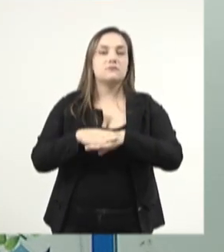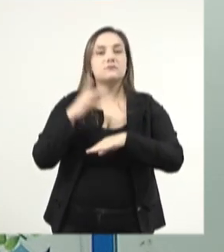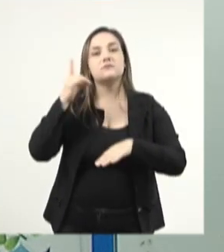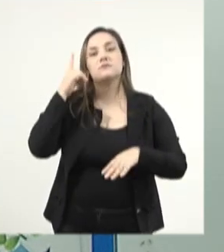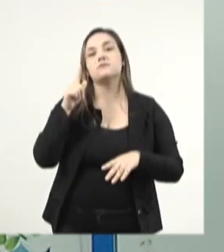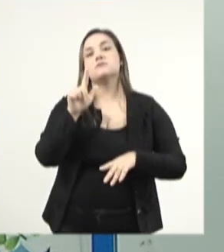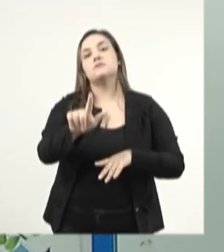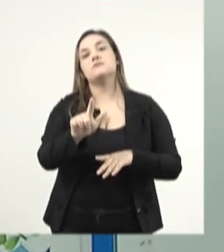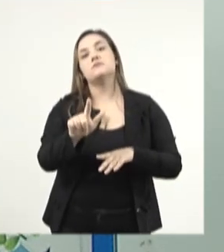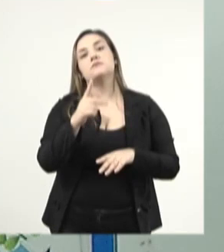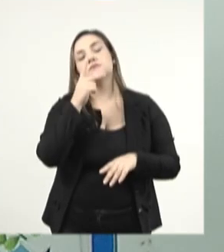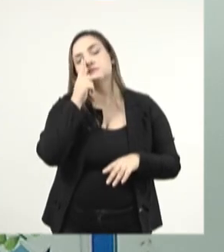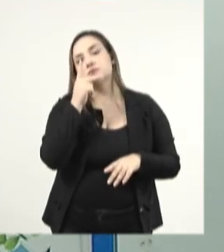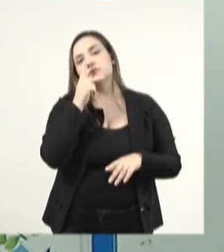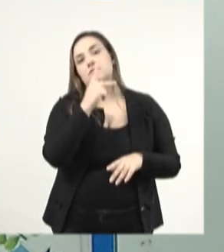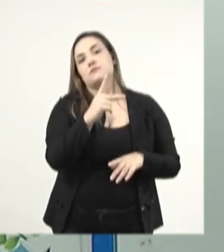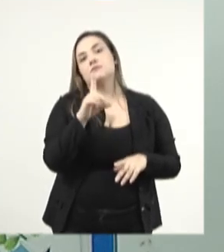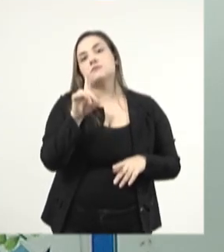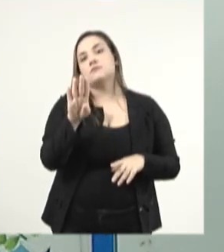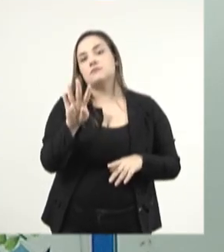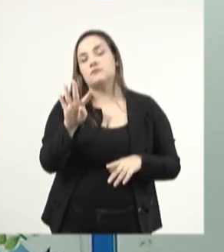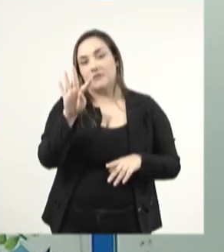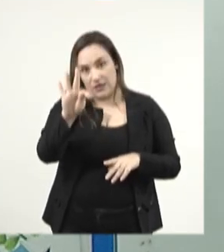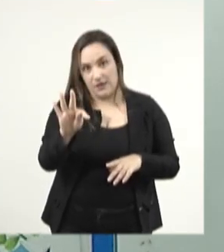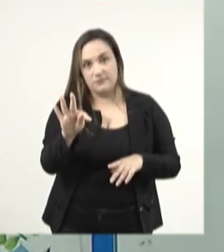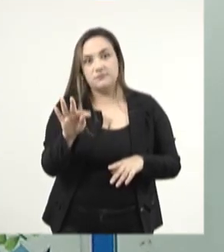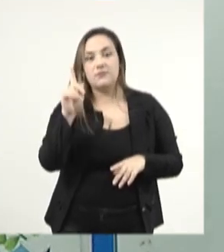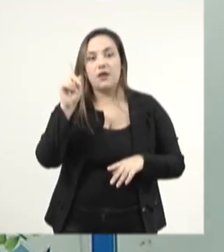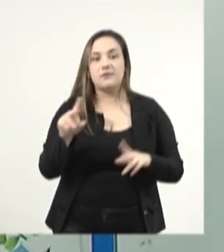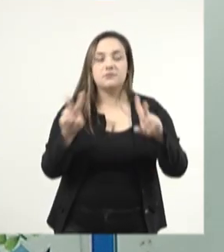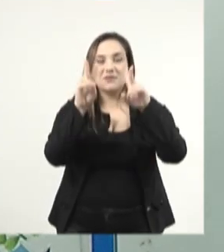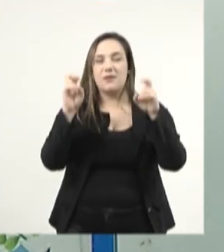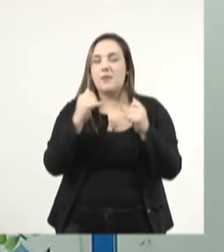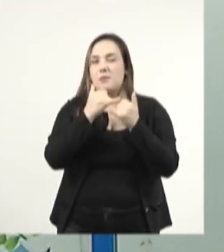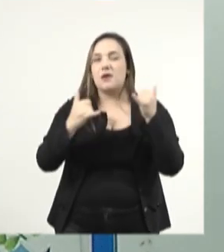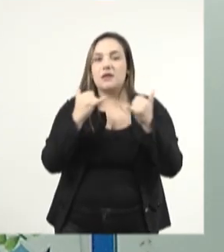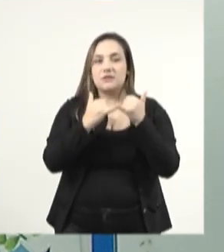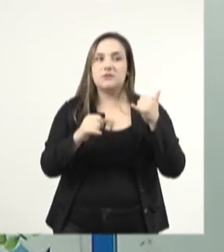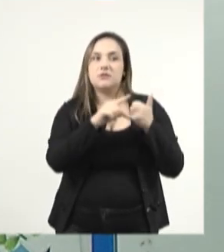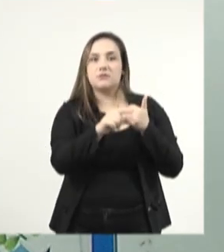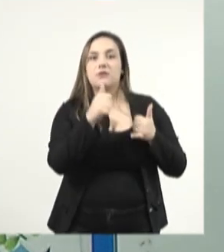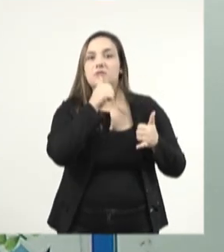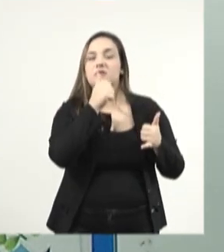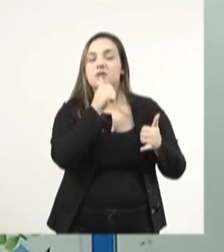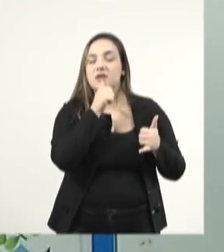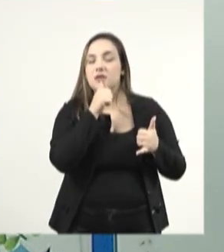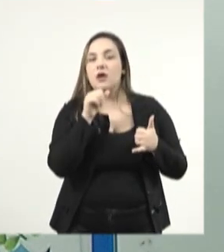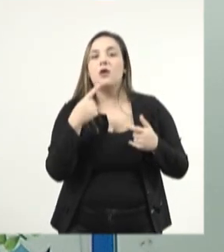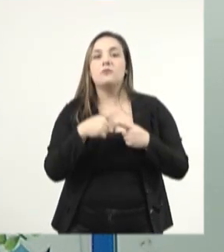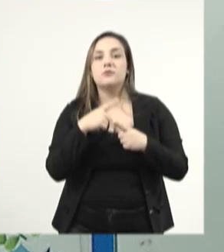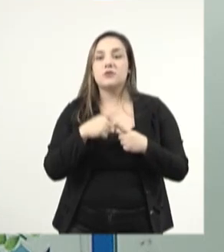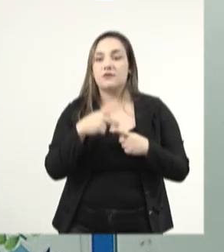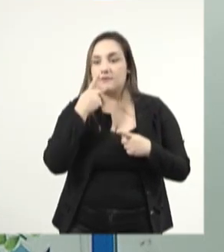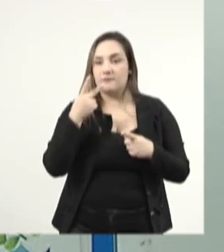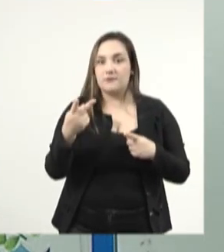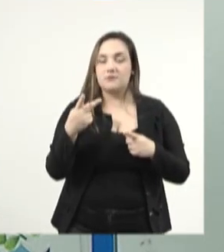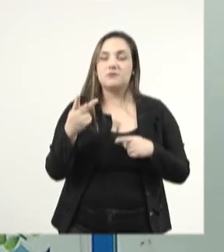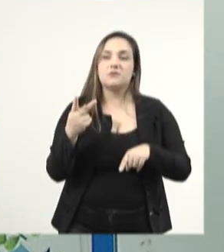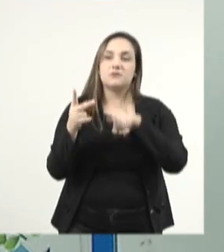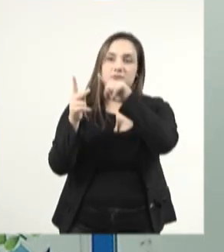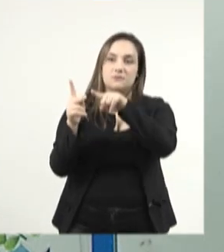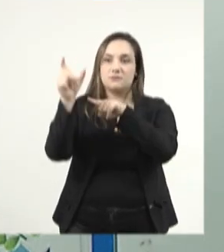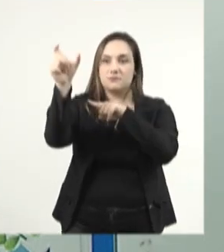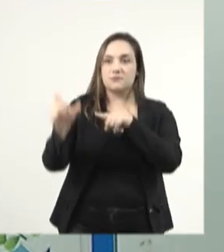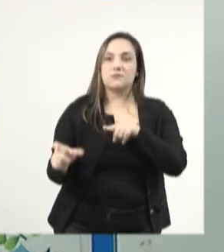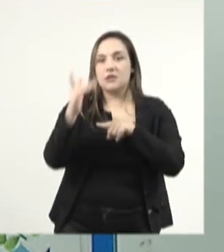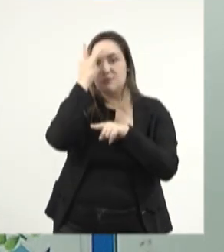deputado Lucas de Lima, do PDT, e que versa sobre um tema semelhante à matéria do deputado Neno Razuc, também